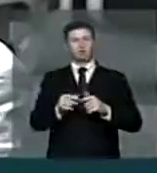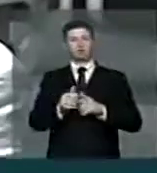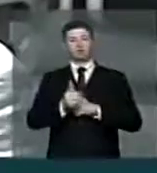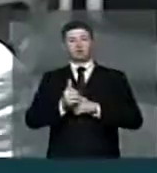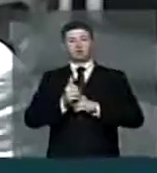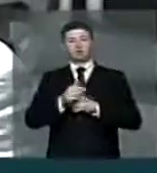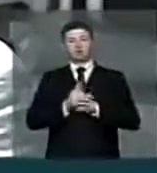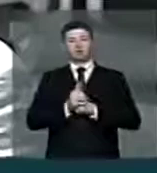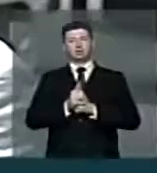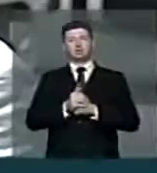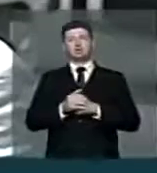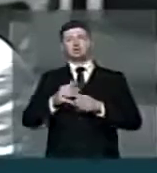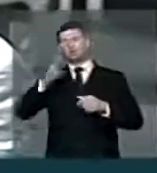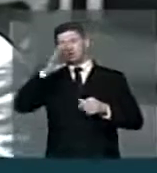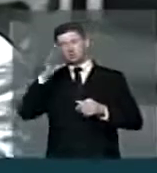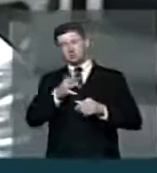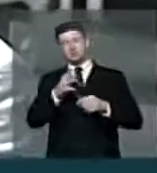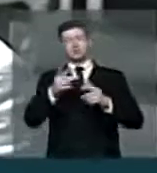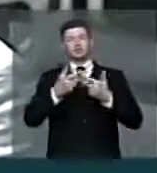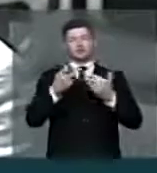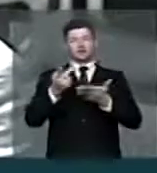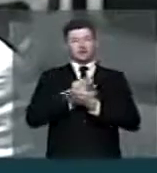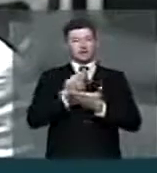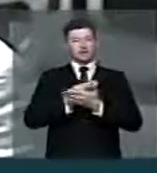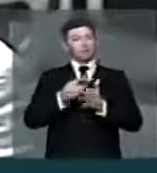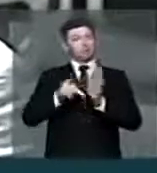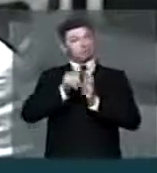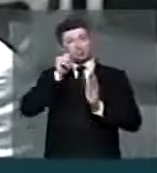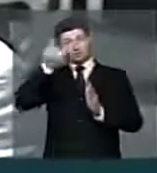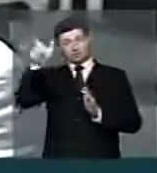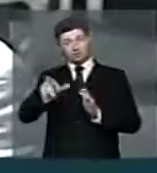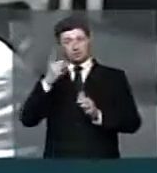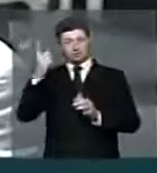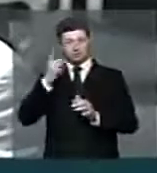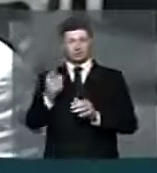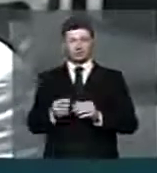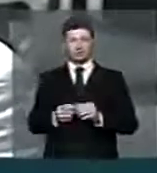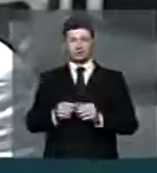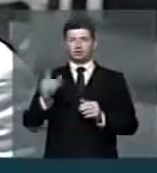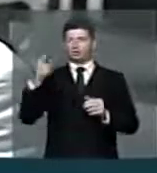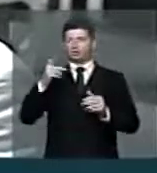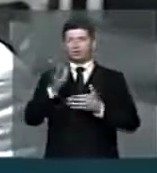de procedimento ilícito da própria parlamentar, não terá